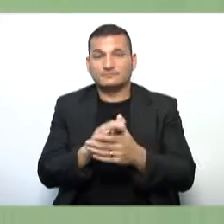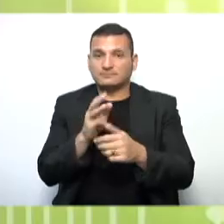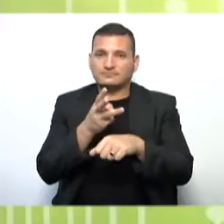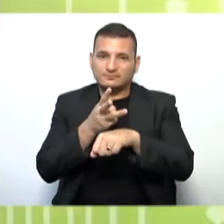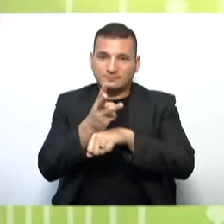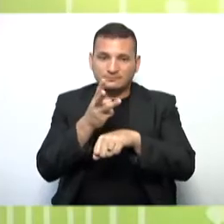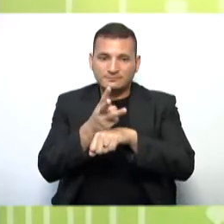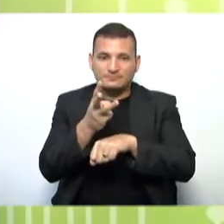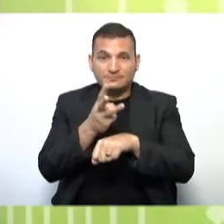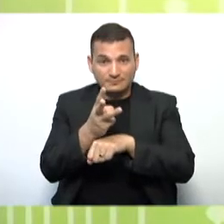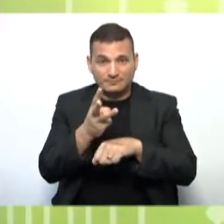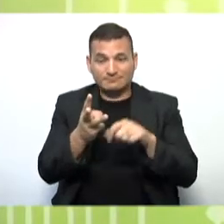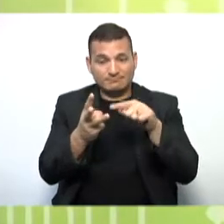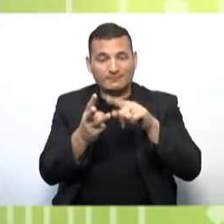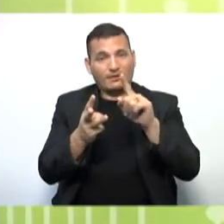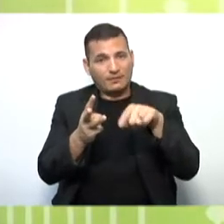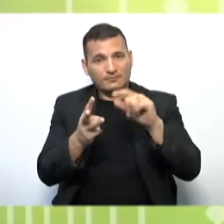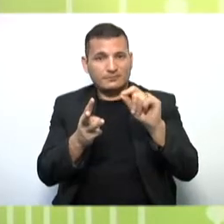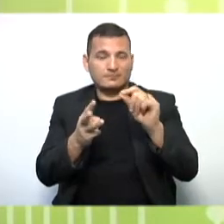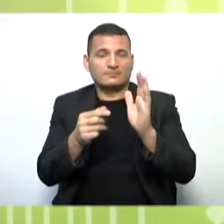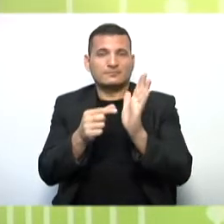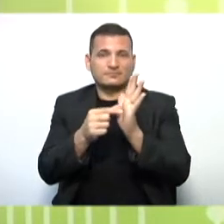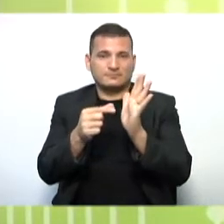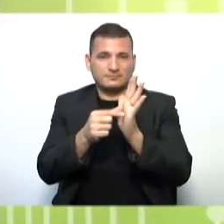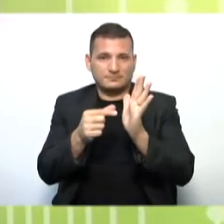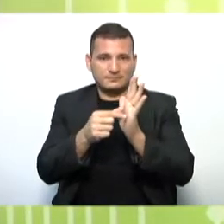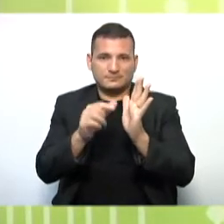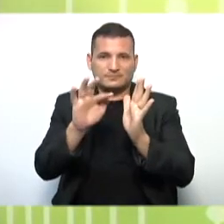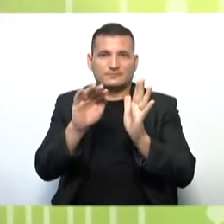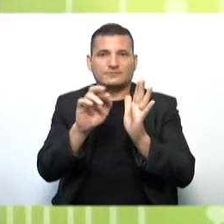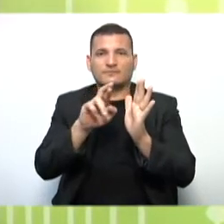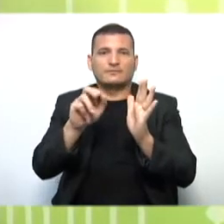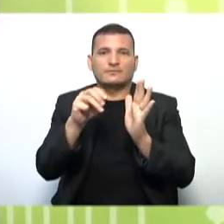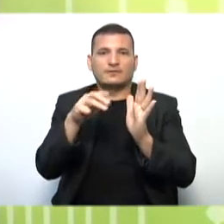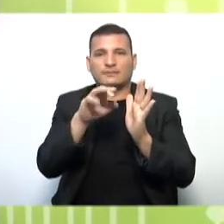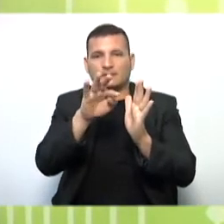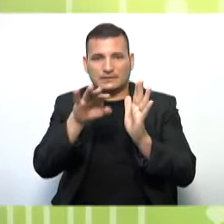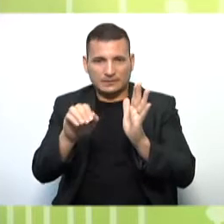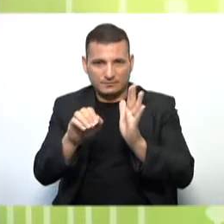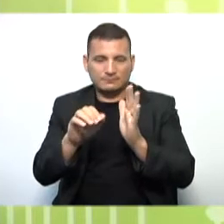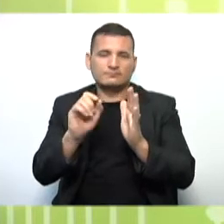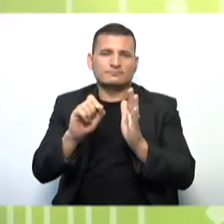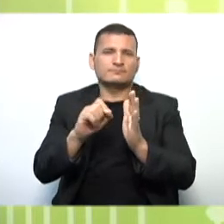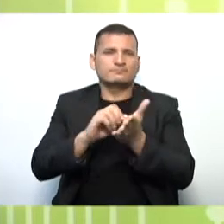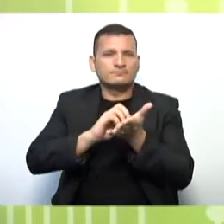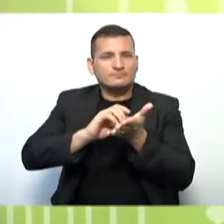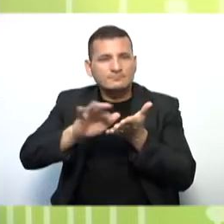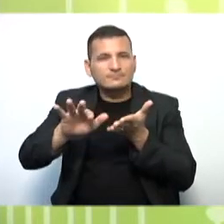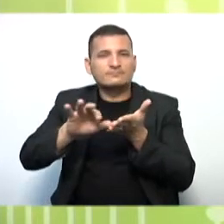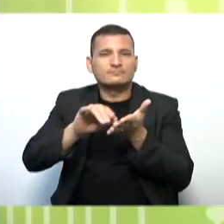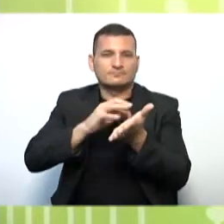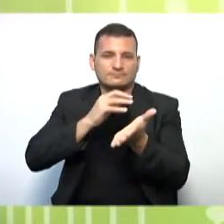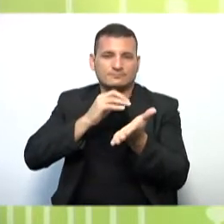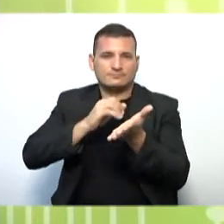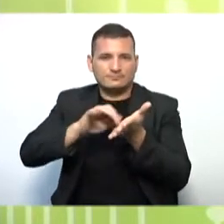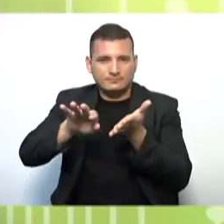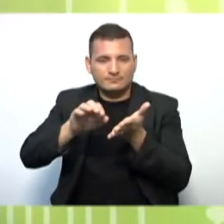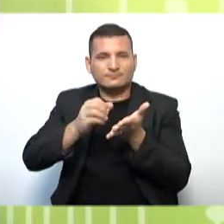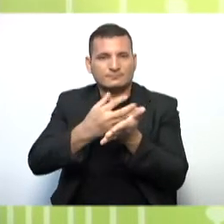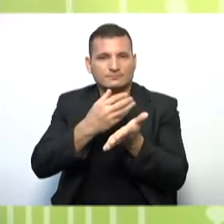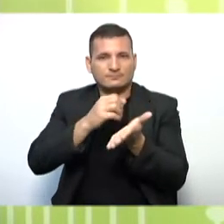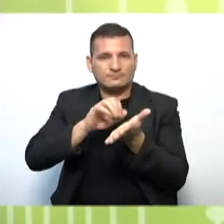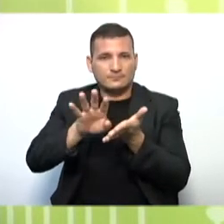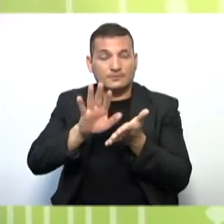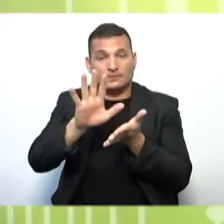WhatsApp, ferramenta aí que a gente usa para conversar, né, por mensagens. Quando a gente recebe um vídeo e vai dar o